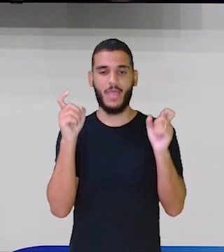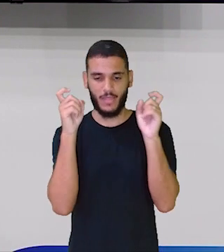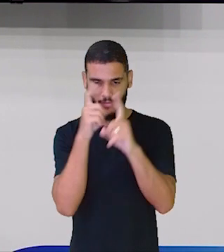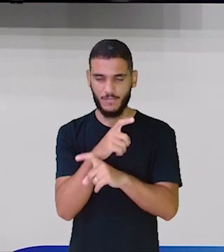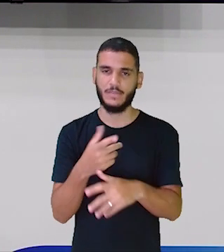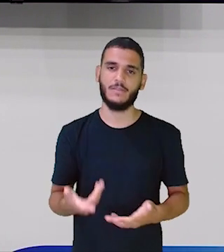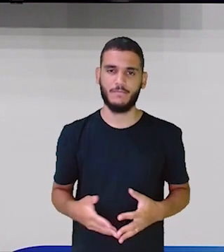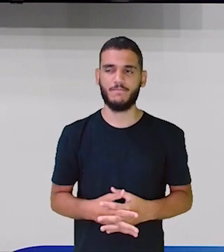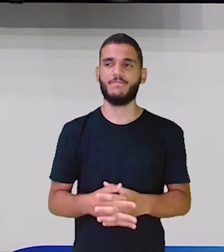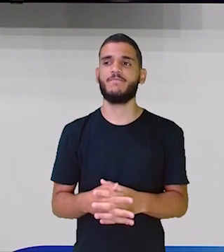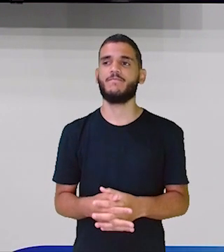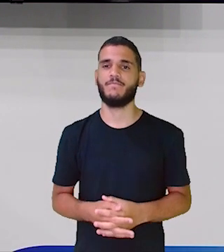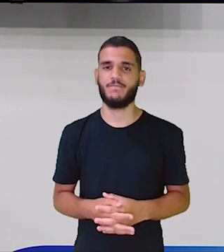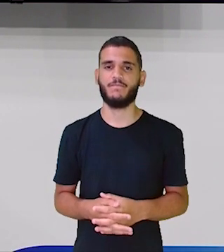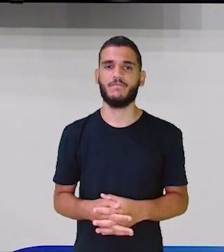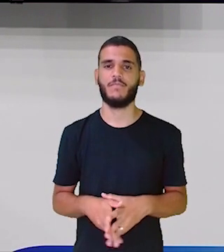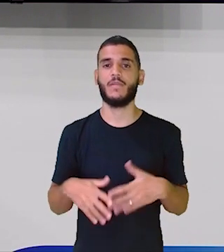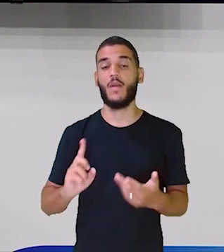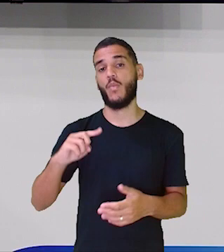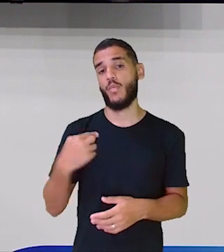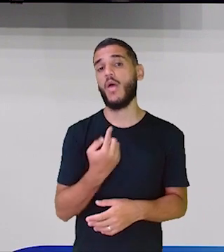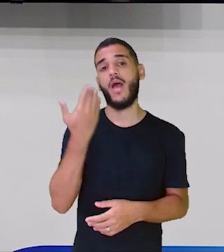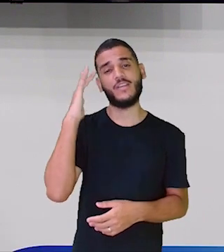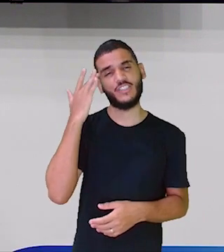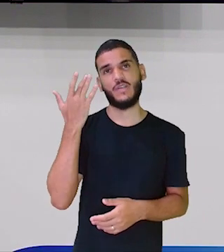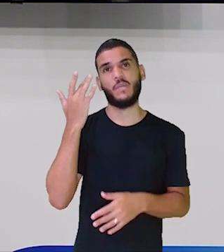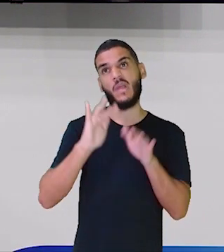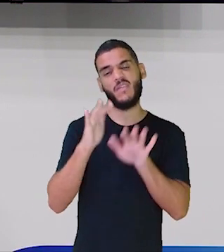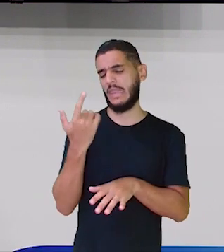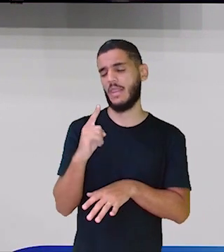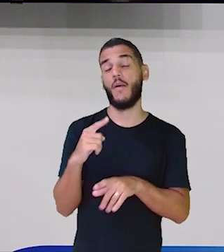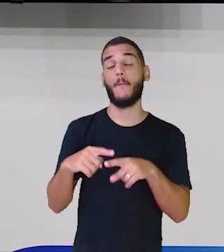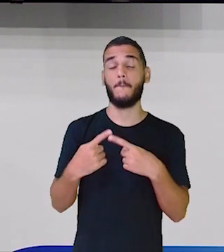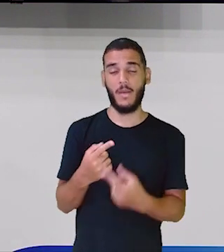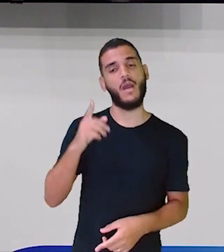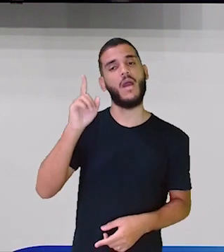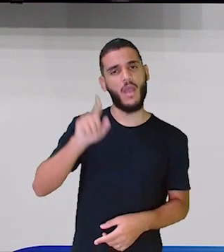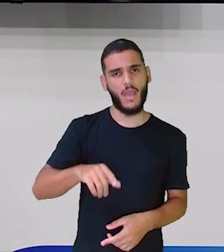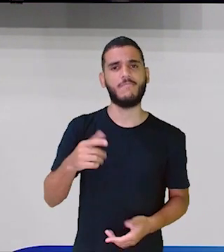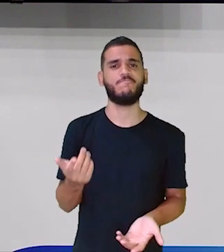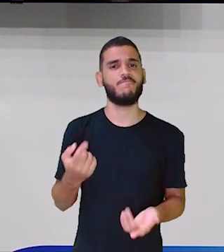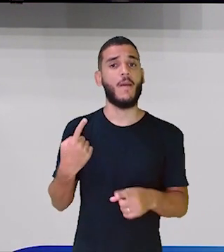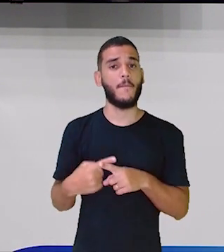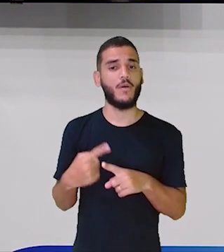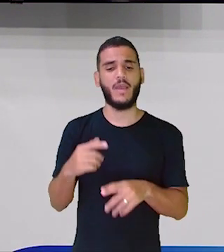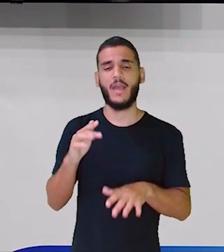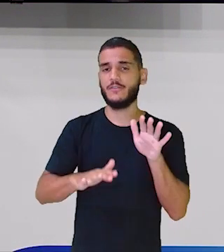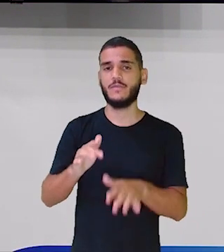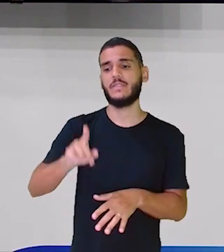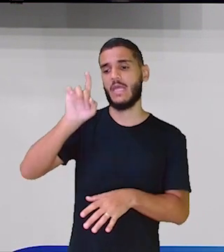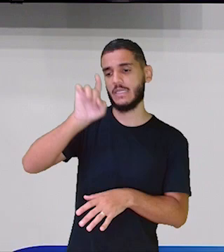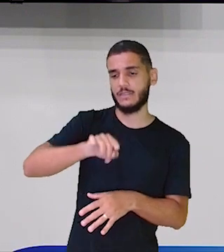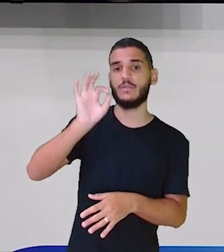outra interpretação. A gente acha que não, pode parecer que não, mas a acentuação correta da palavra faz toda